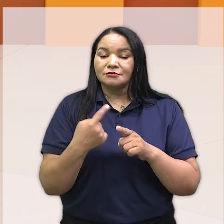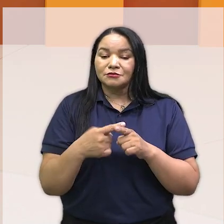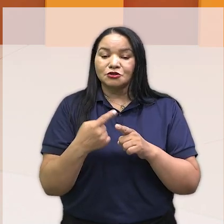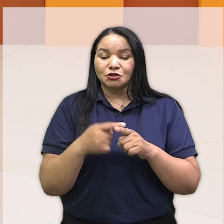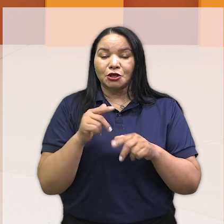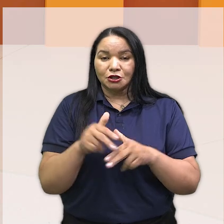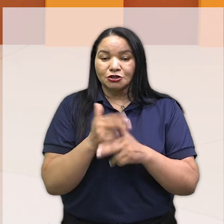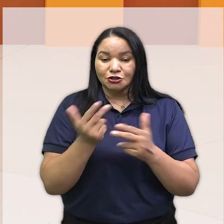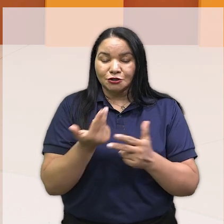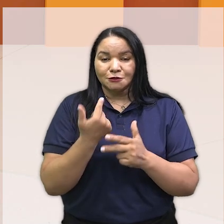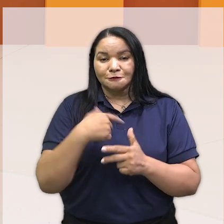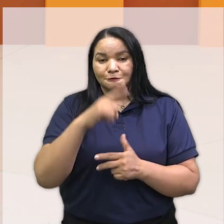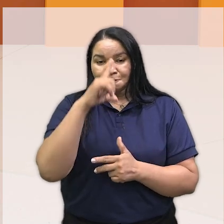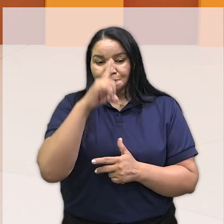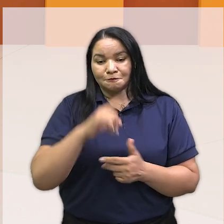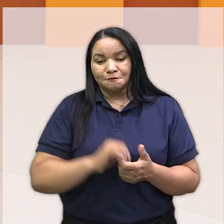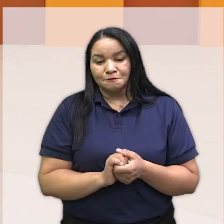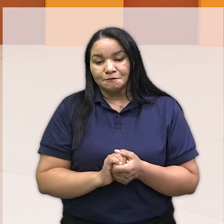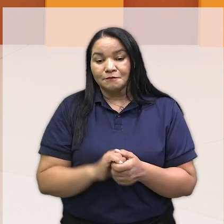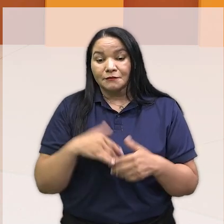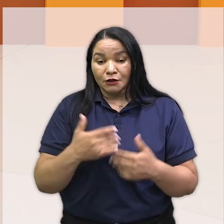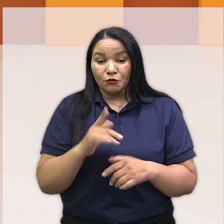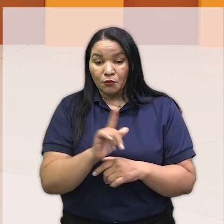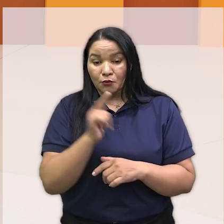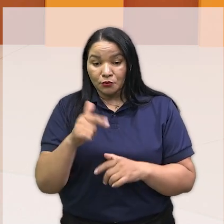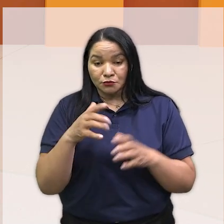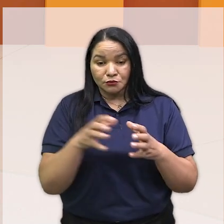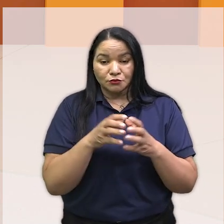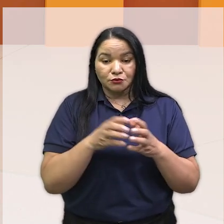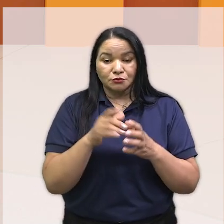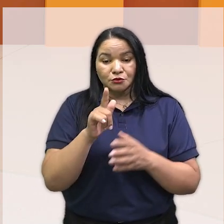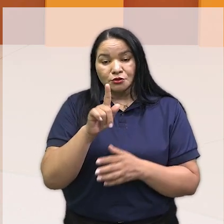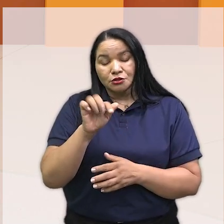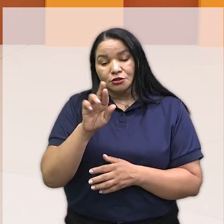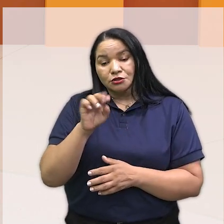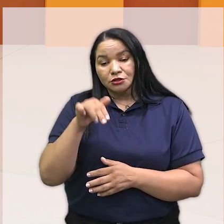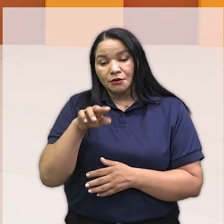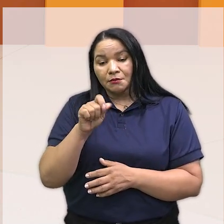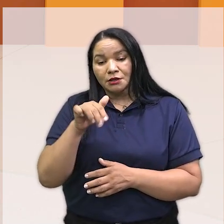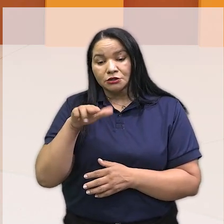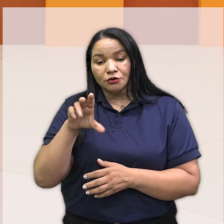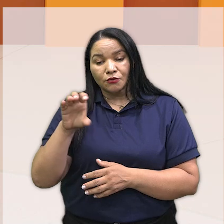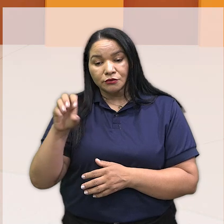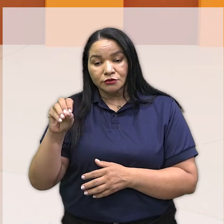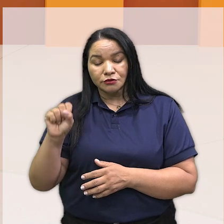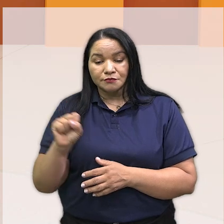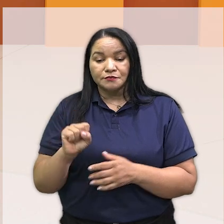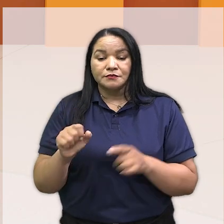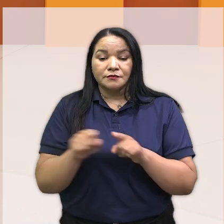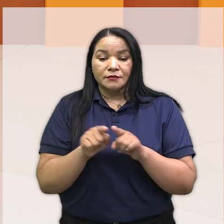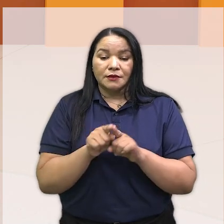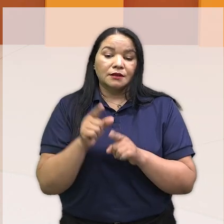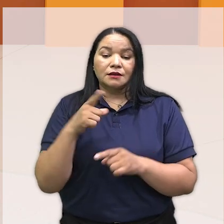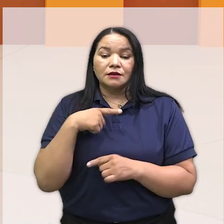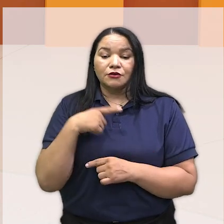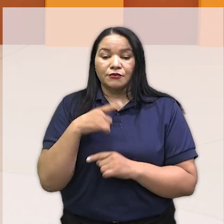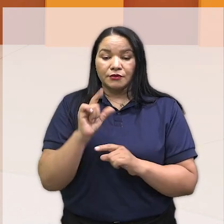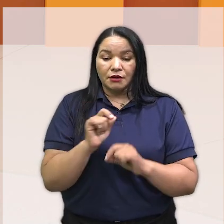latina. Mas não para aí, também teremos os germânicos, né? Esses grupos, os germânicos, eles vão ser